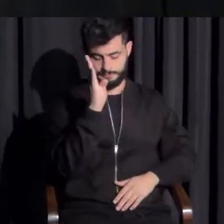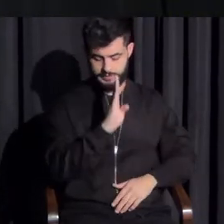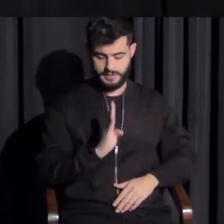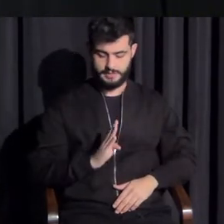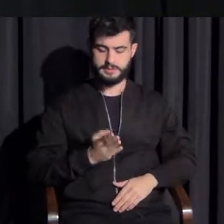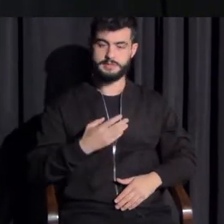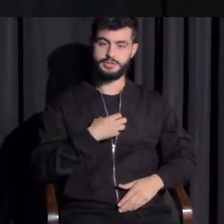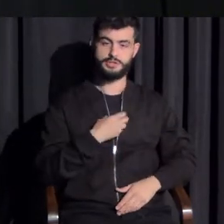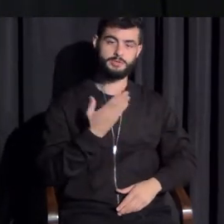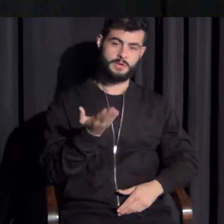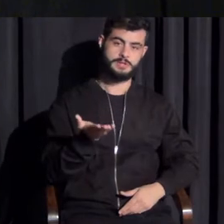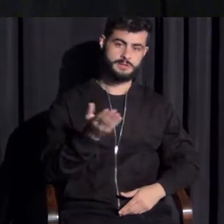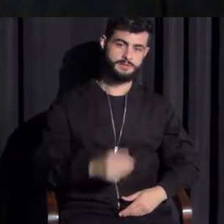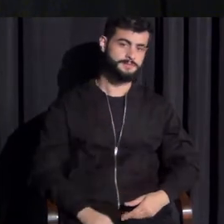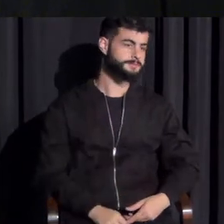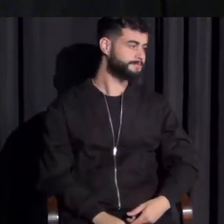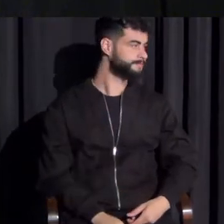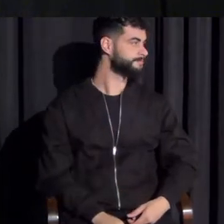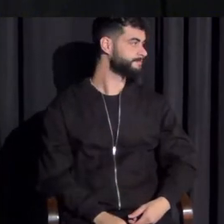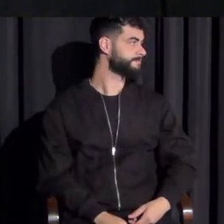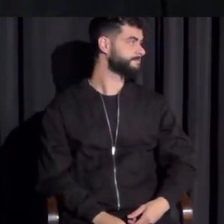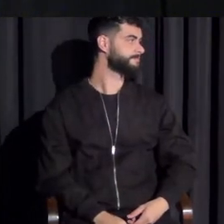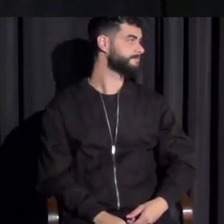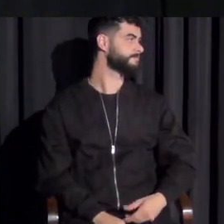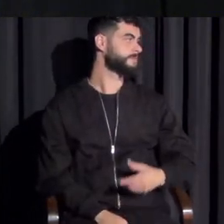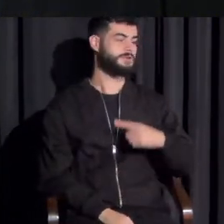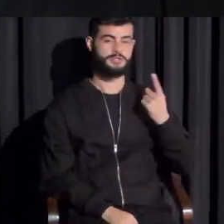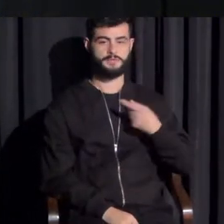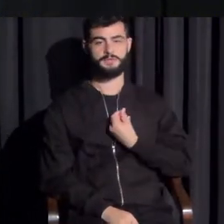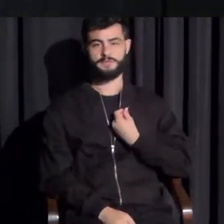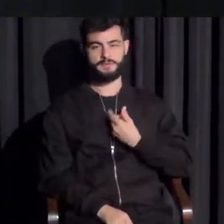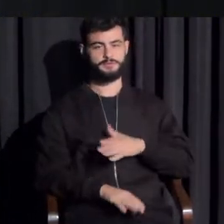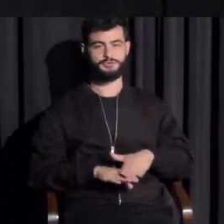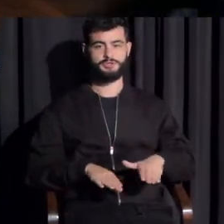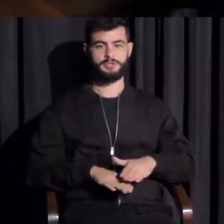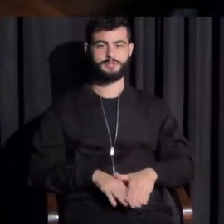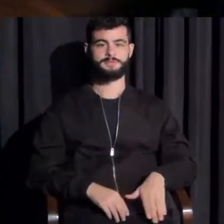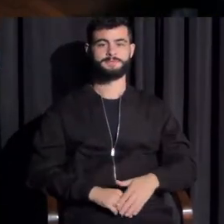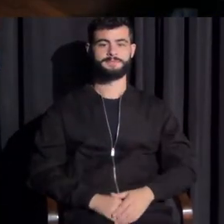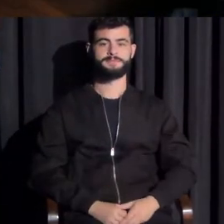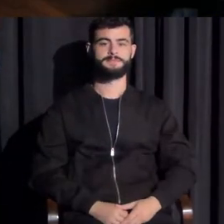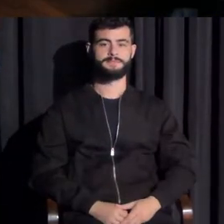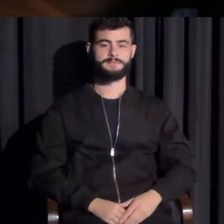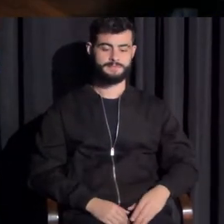nesse estado que a gente está encontrando, né? Que a gente está vendo. Mas chega.